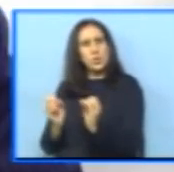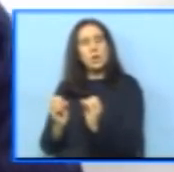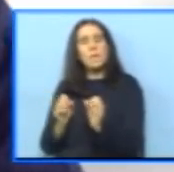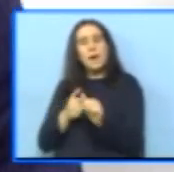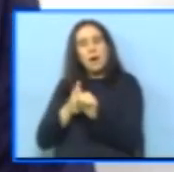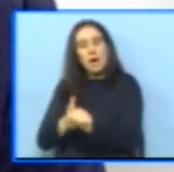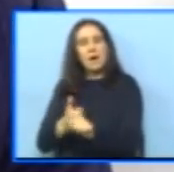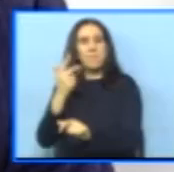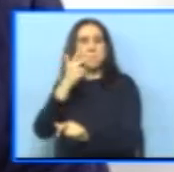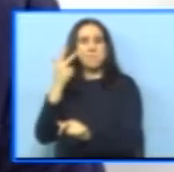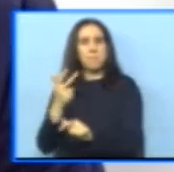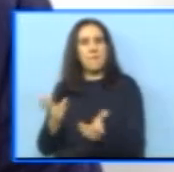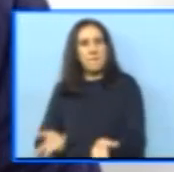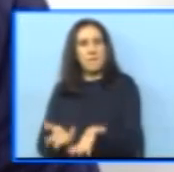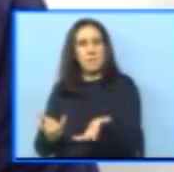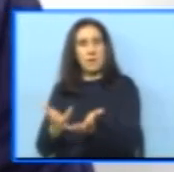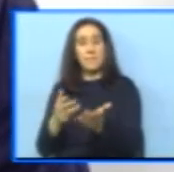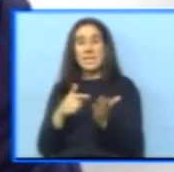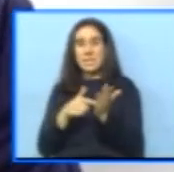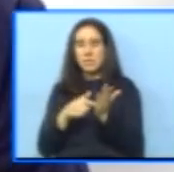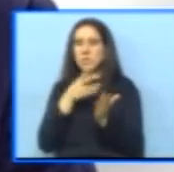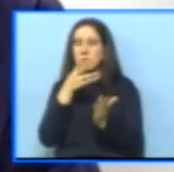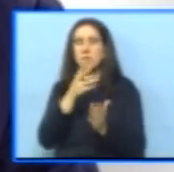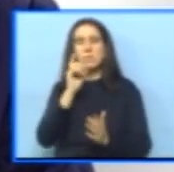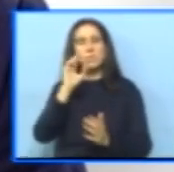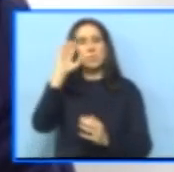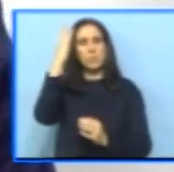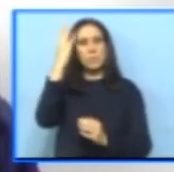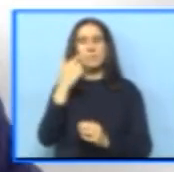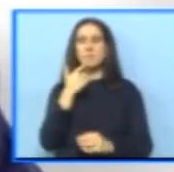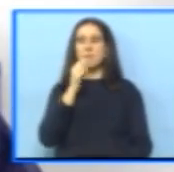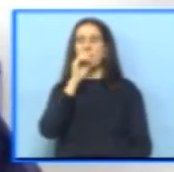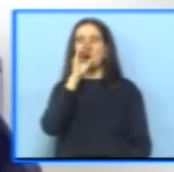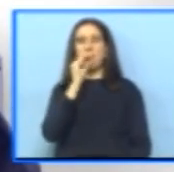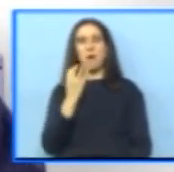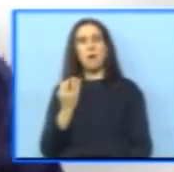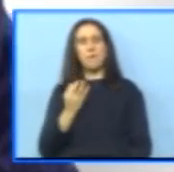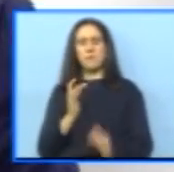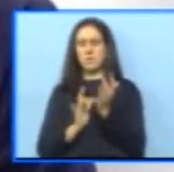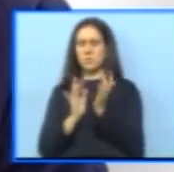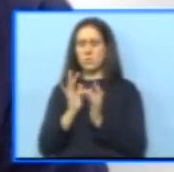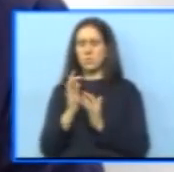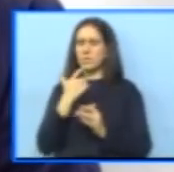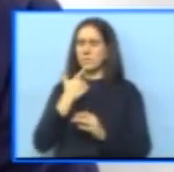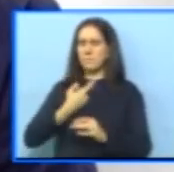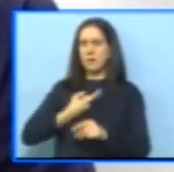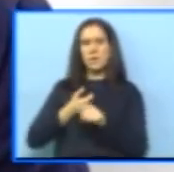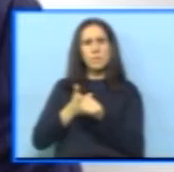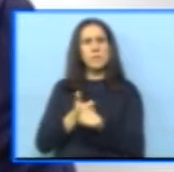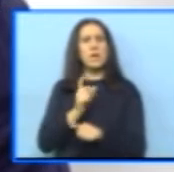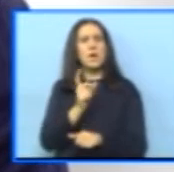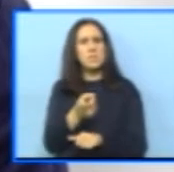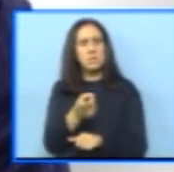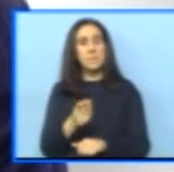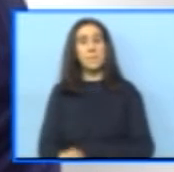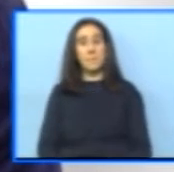cumprimento. Este enquadramento era fundamental para poder perceber o que é em Jesus cumprimento. Claro.